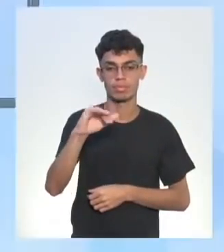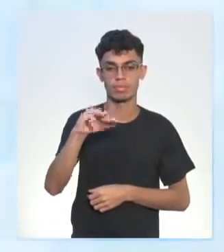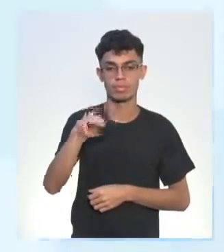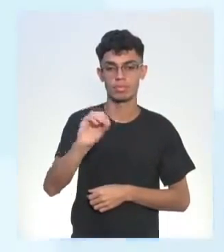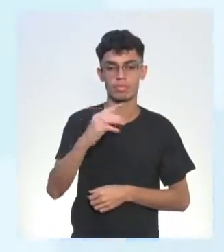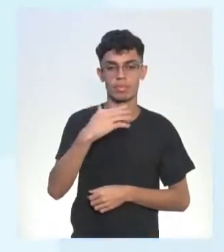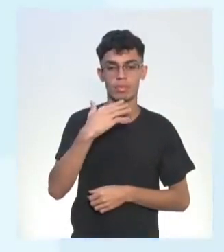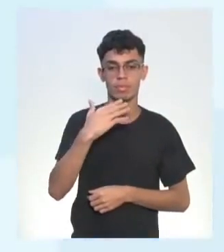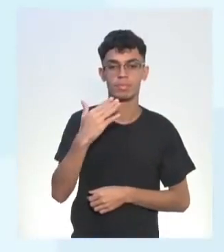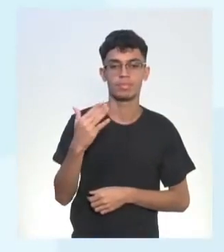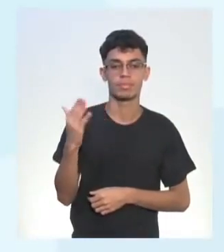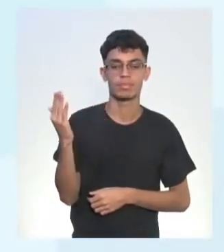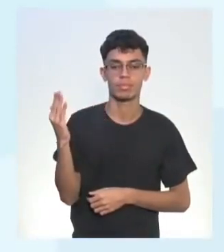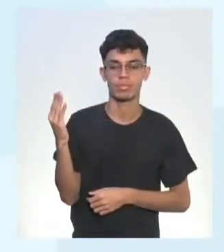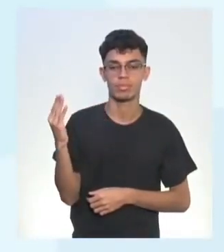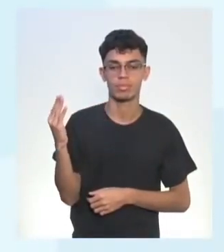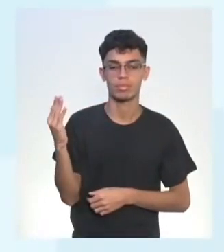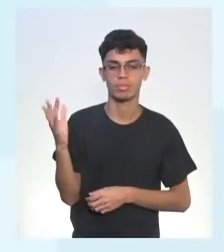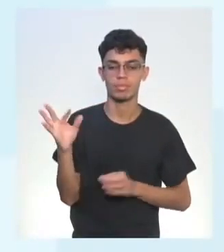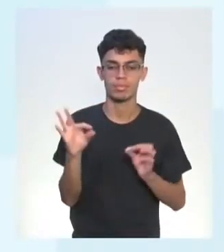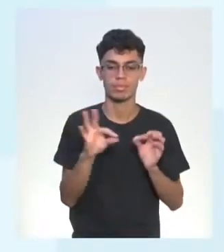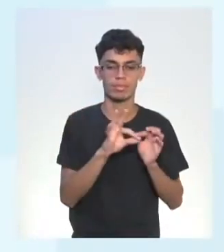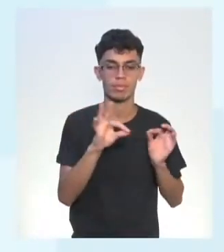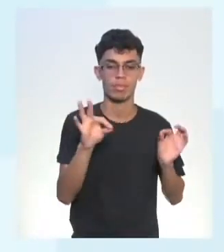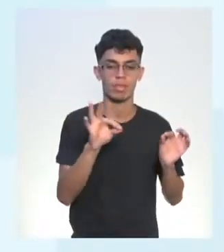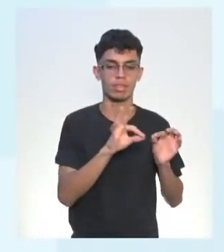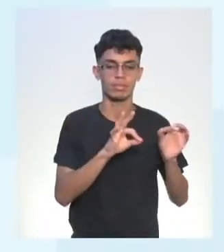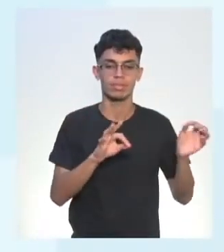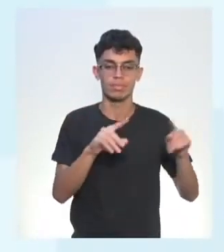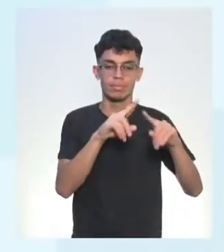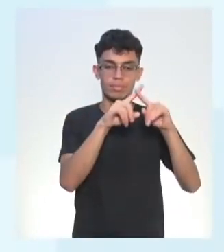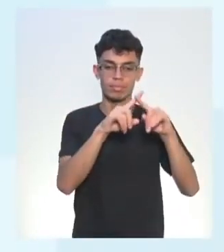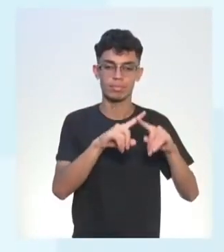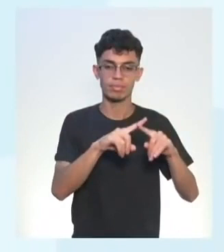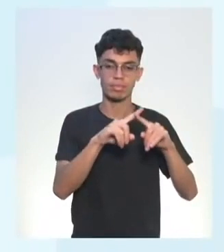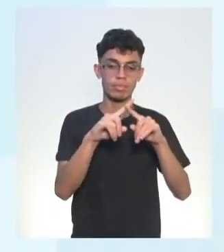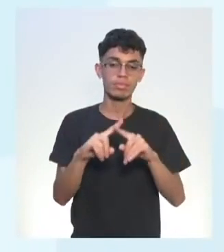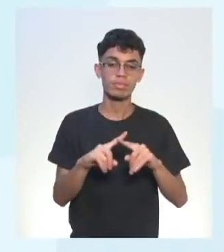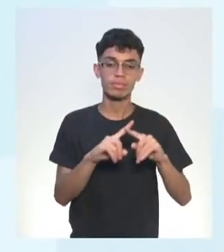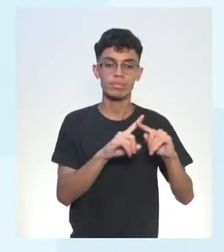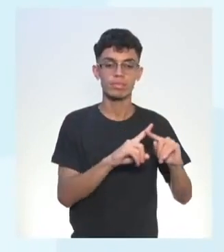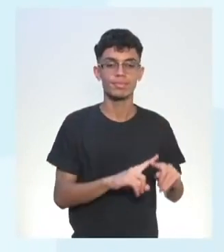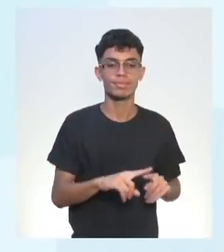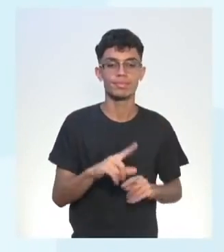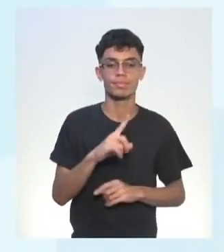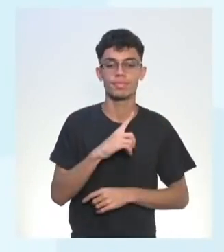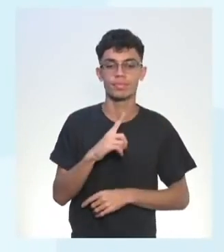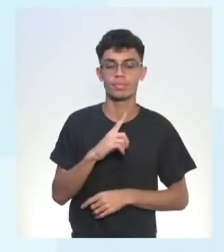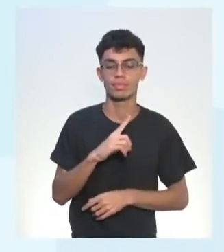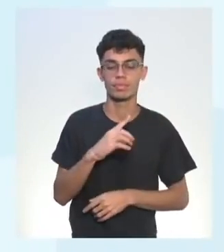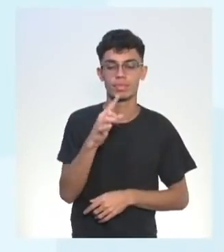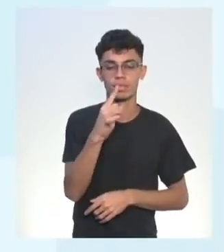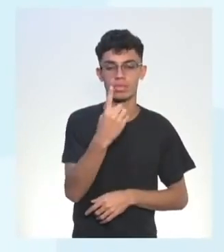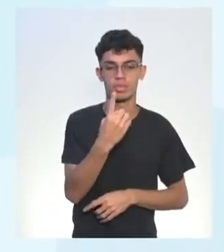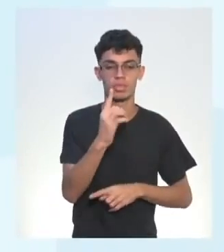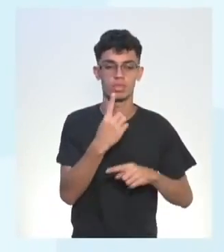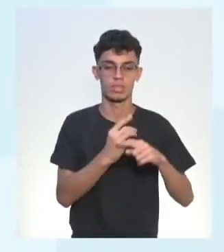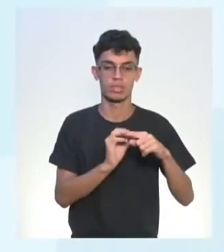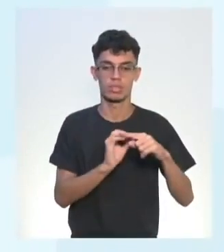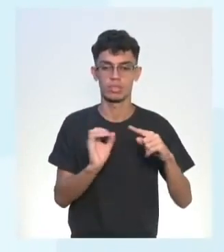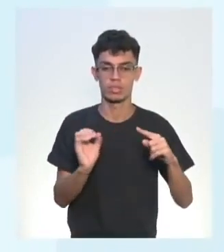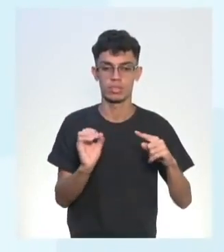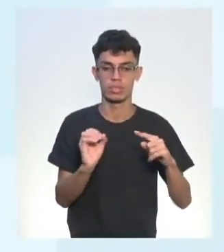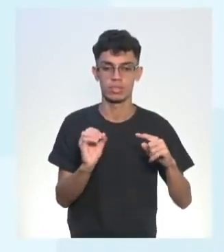coloca as medidas e multiplica uma pela outra, a gente vai ter, então, 1/100º elevado